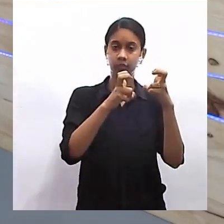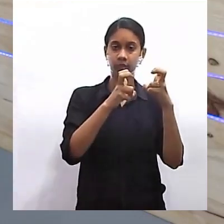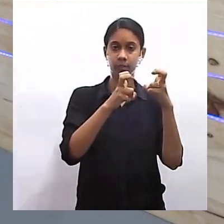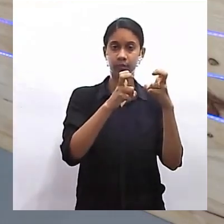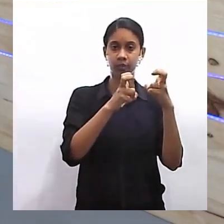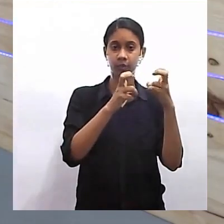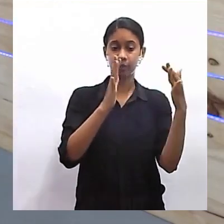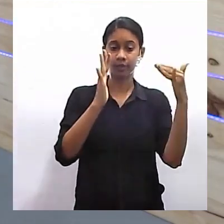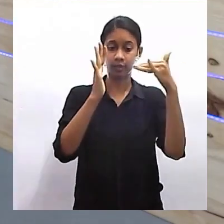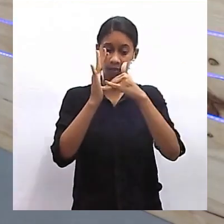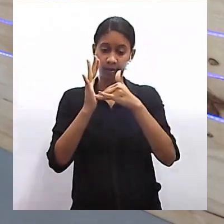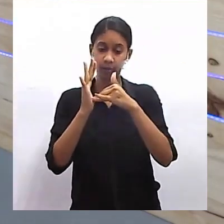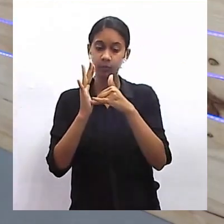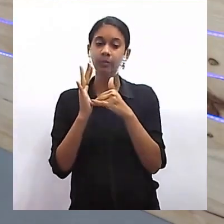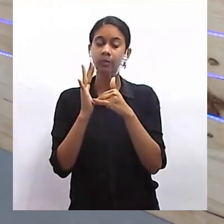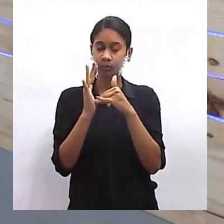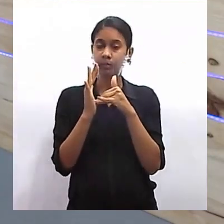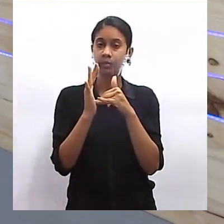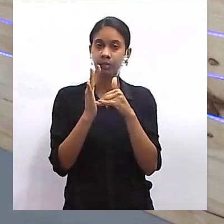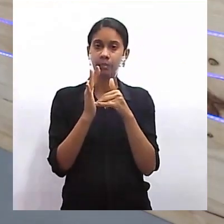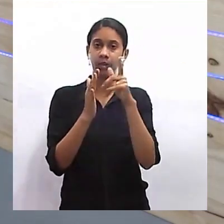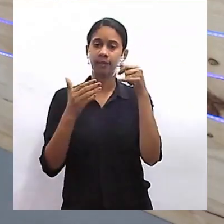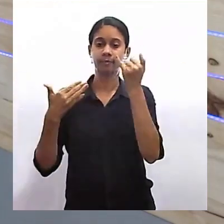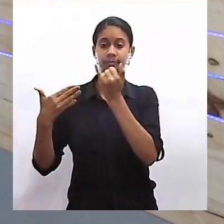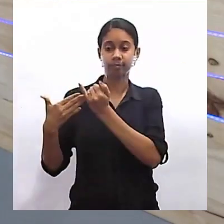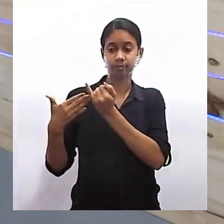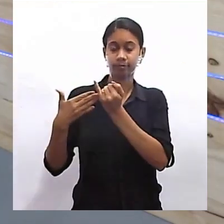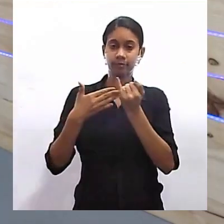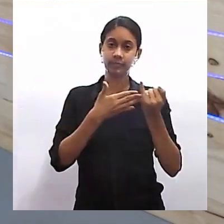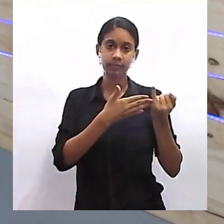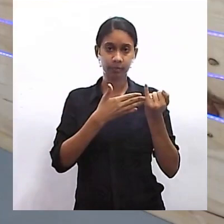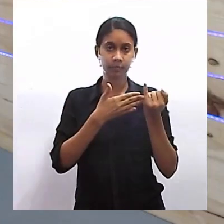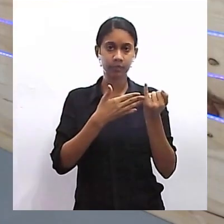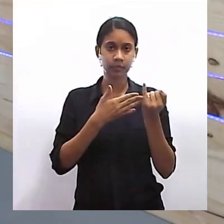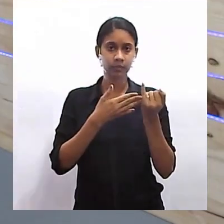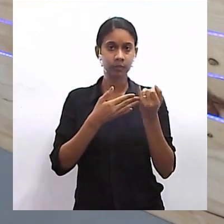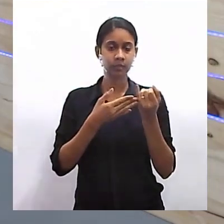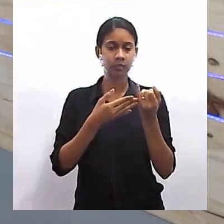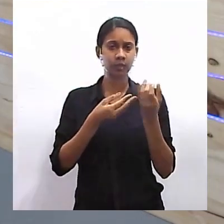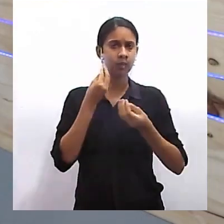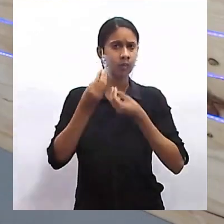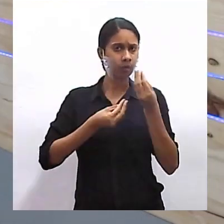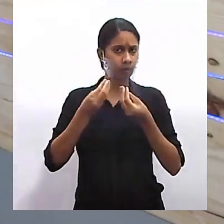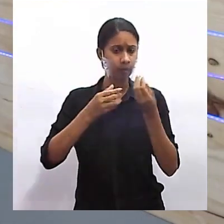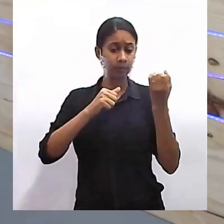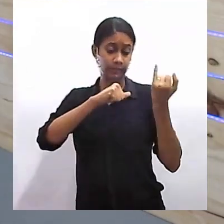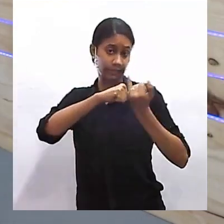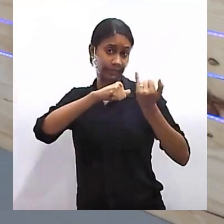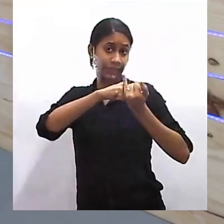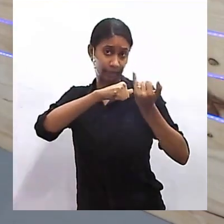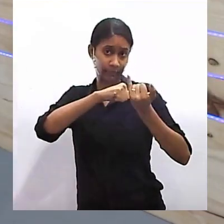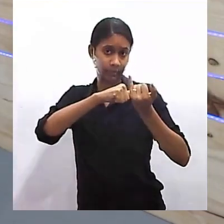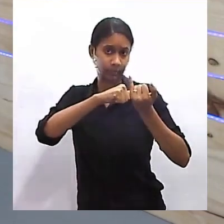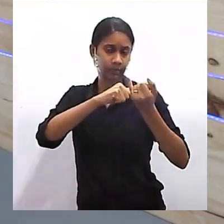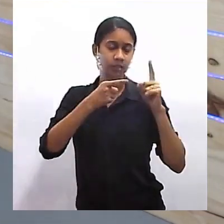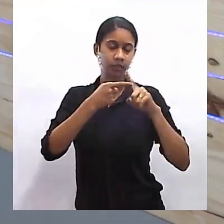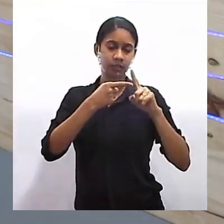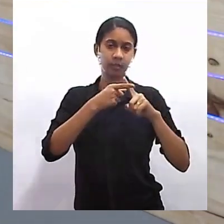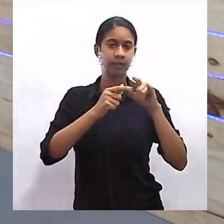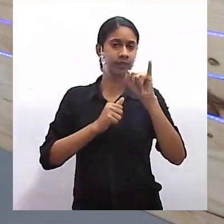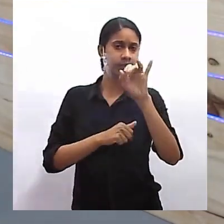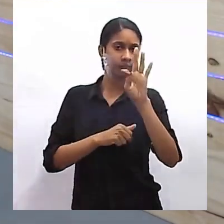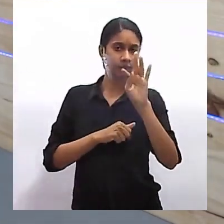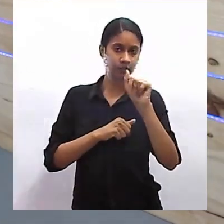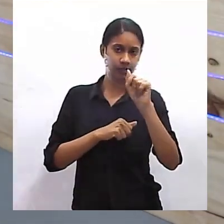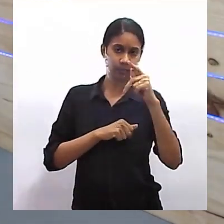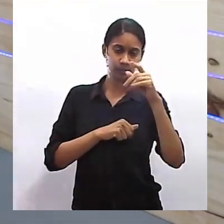última é em Itapsuma, essa de Itapsuma eu tenho que carregar ela primeiro no carro. Por quê? Eu